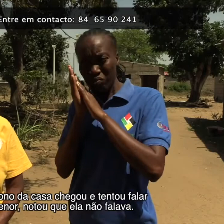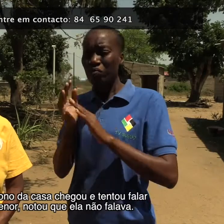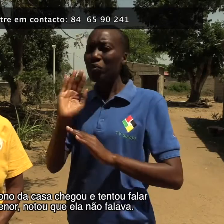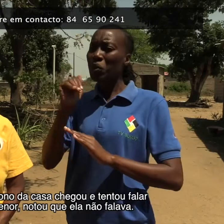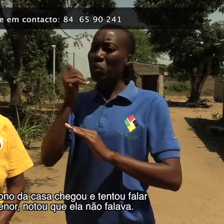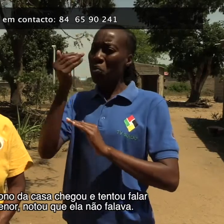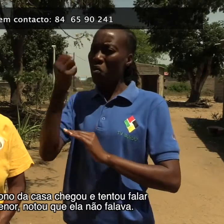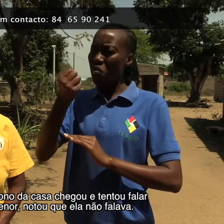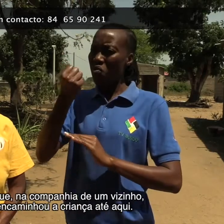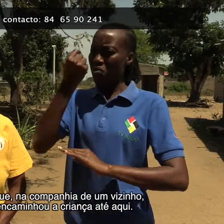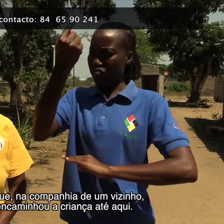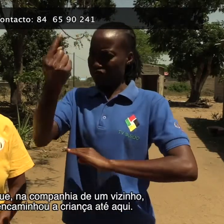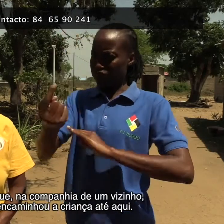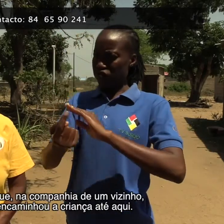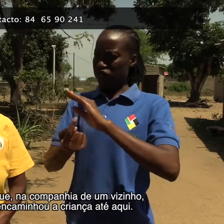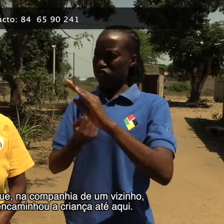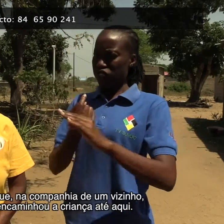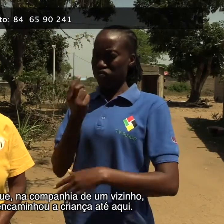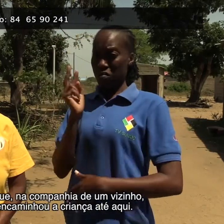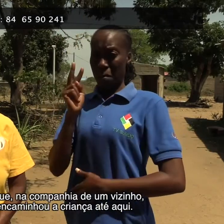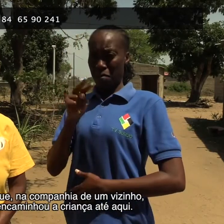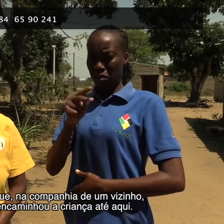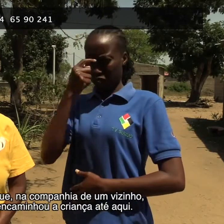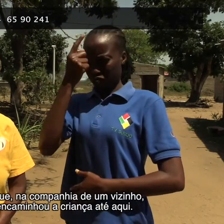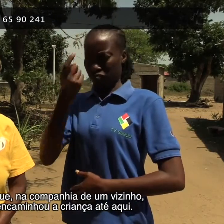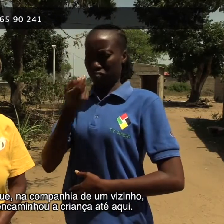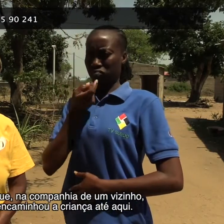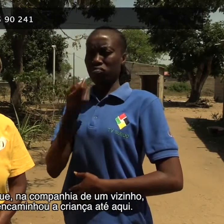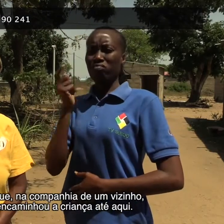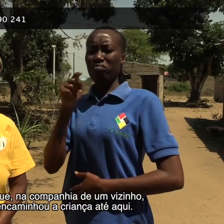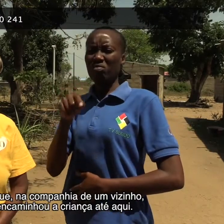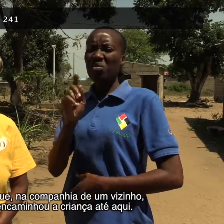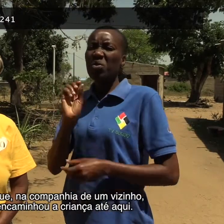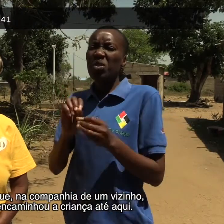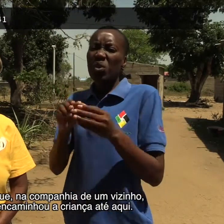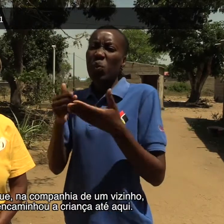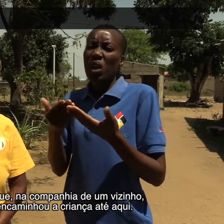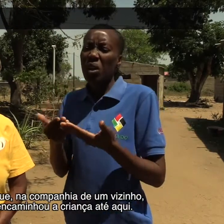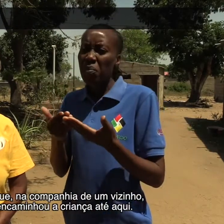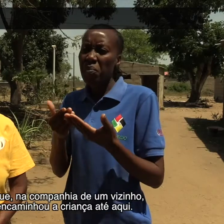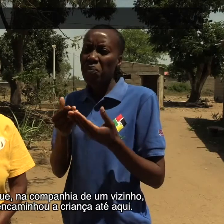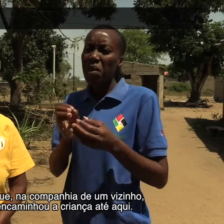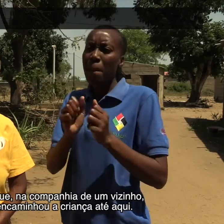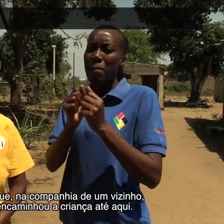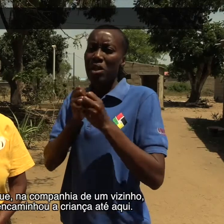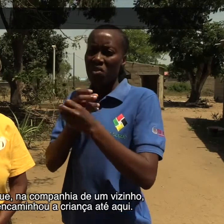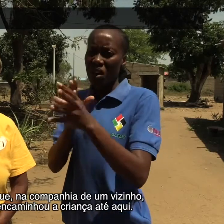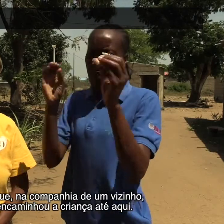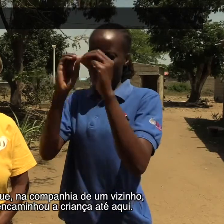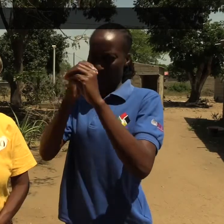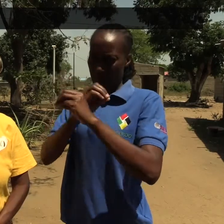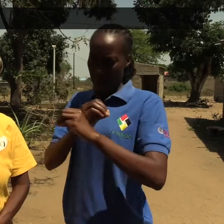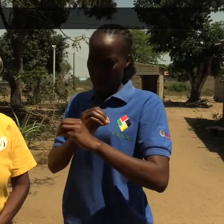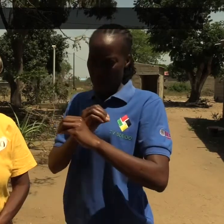notou que ela não falava. Foi então que, na companhia de um vizinho, o idoso encaminhou a criança até